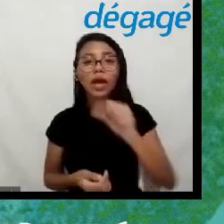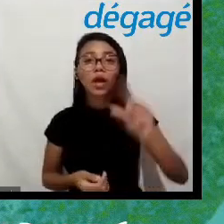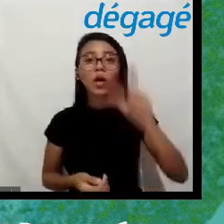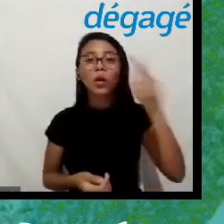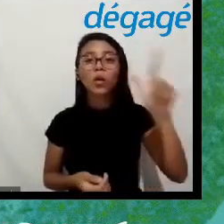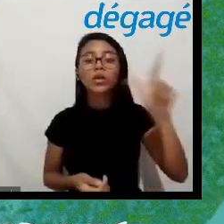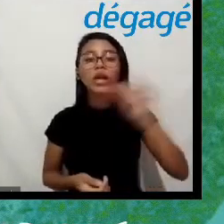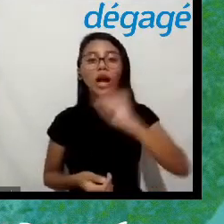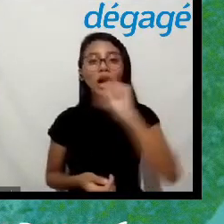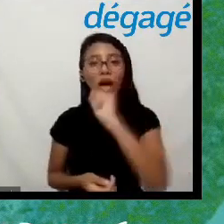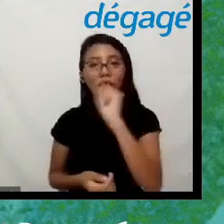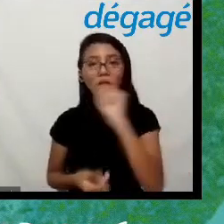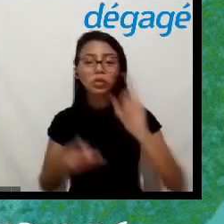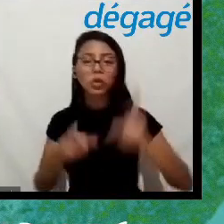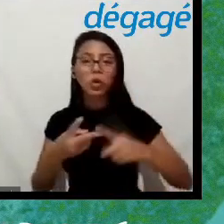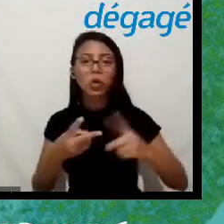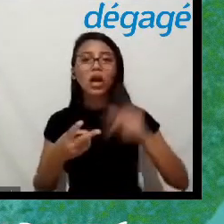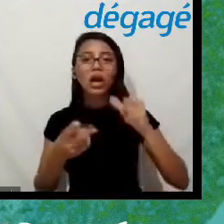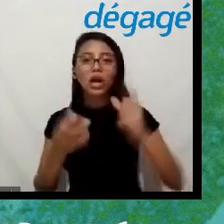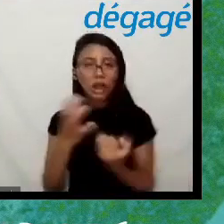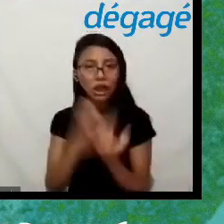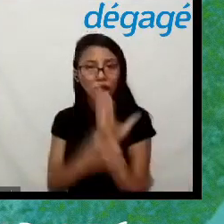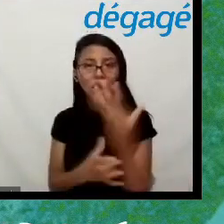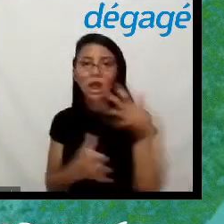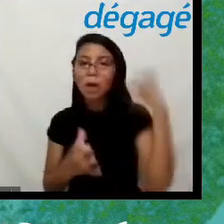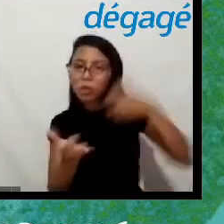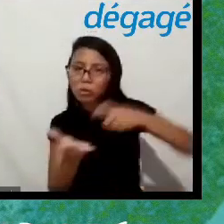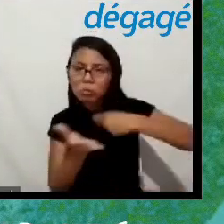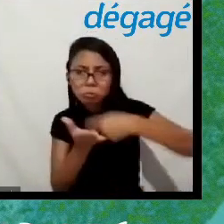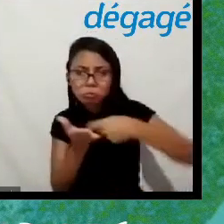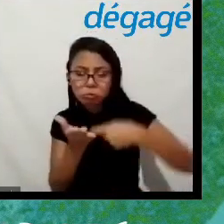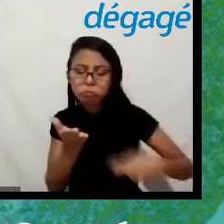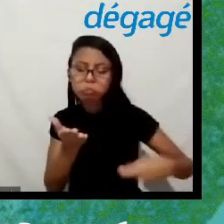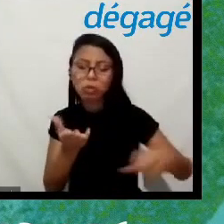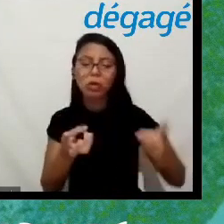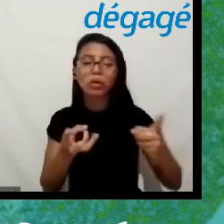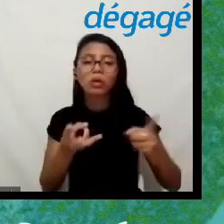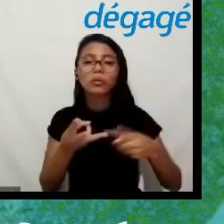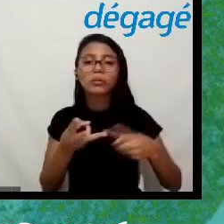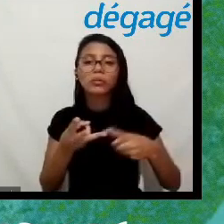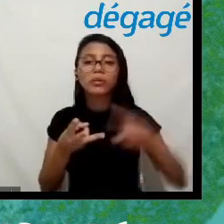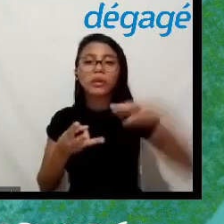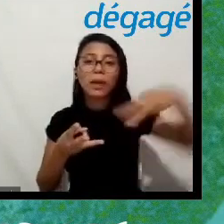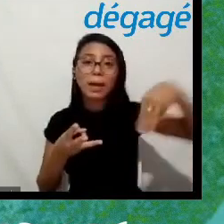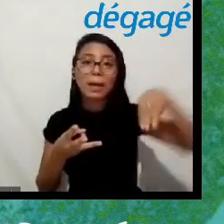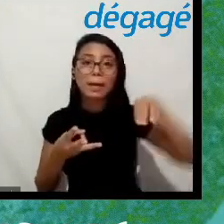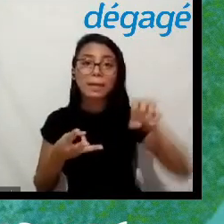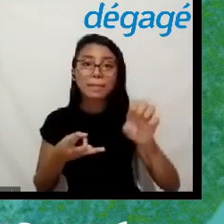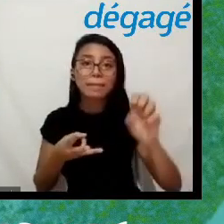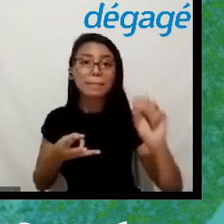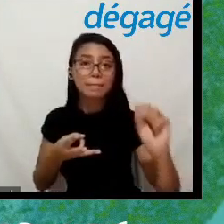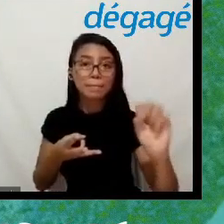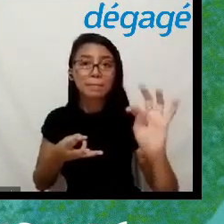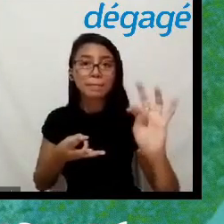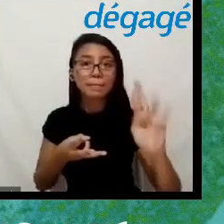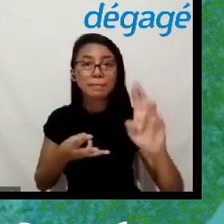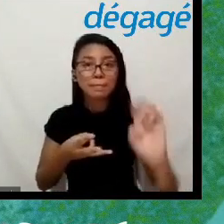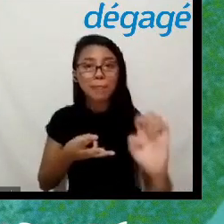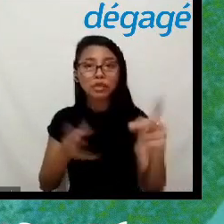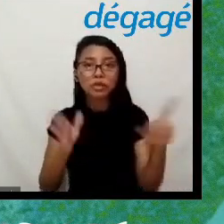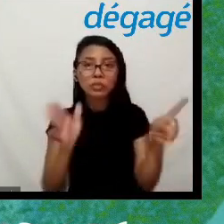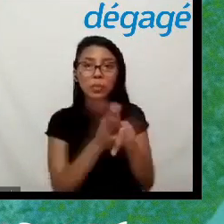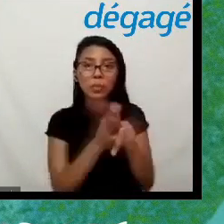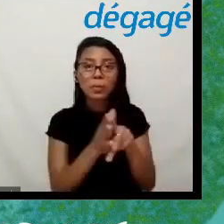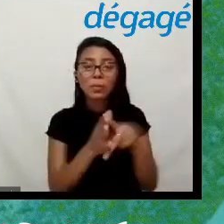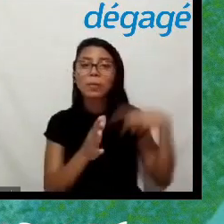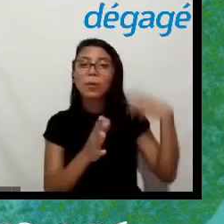e doutoranda em teatro na Unirio. Mestre pelo Programa de Pós-Graduação em Artes Cênicas pela Universidade Federal do